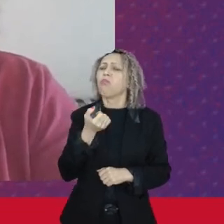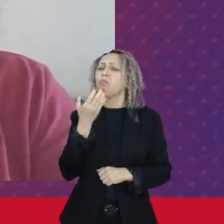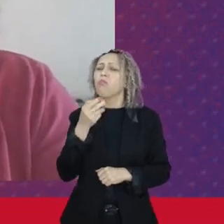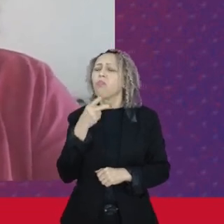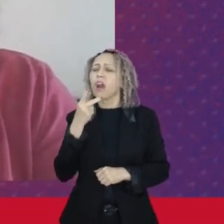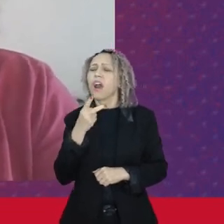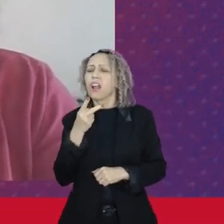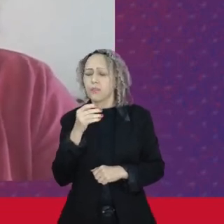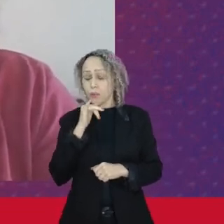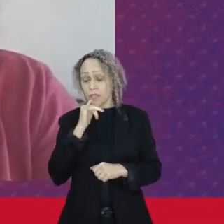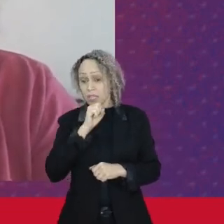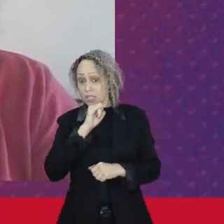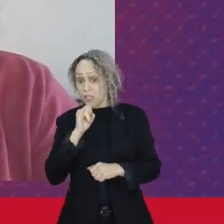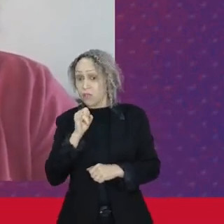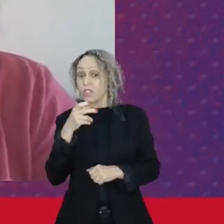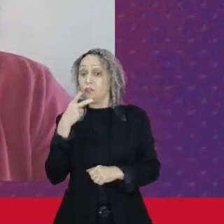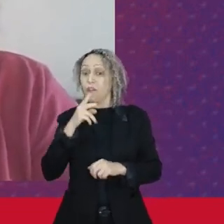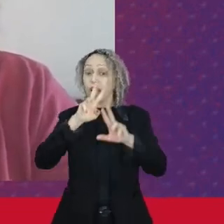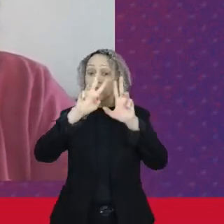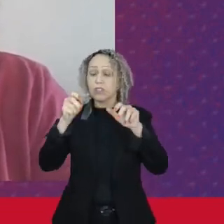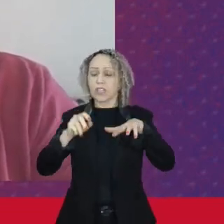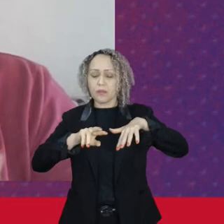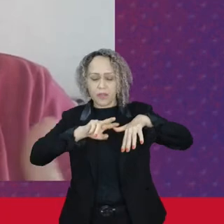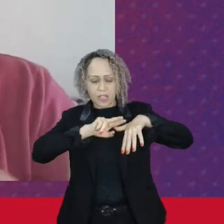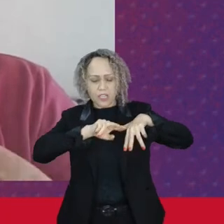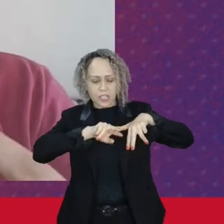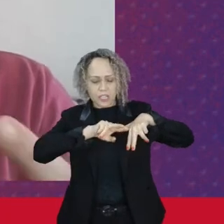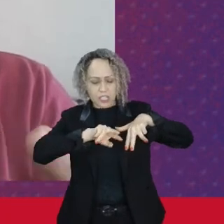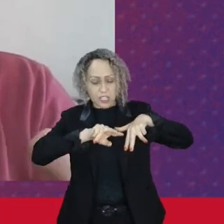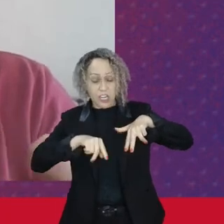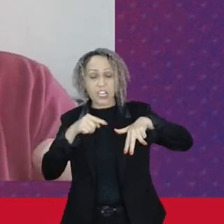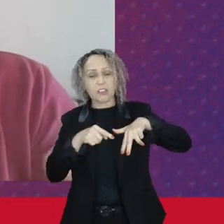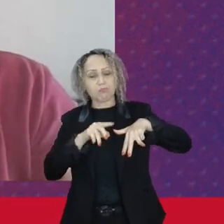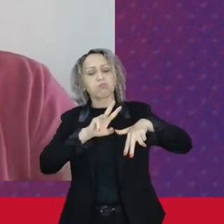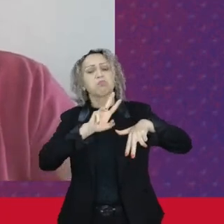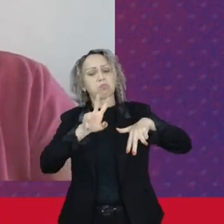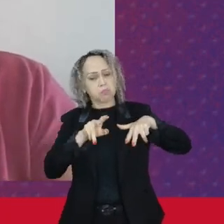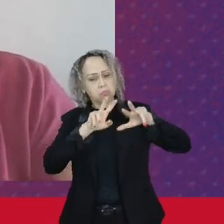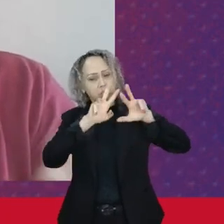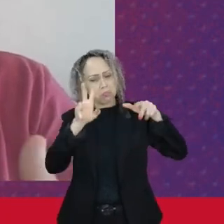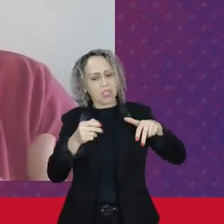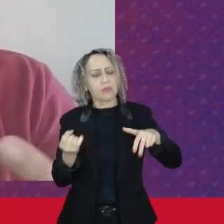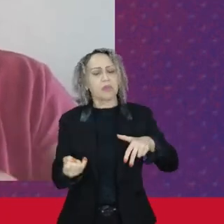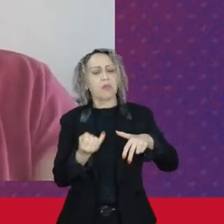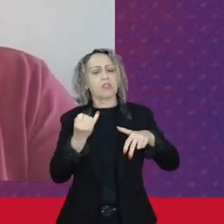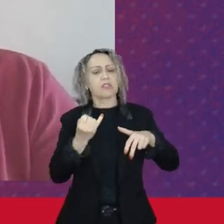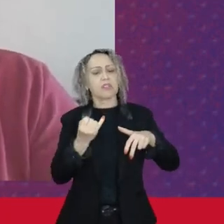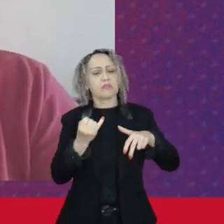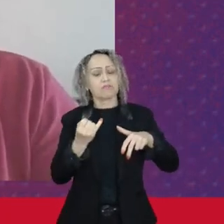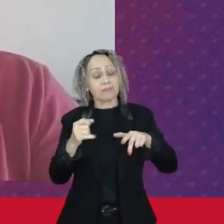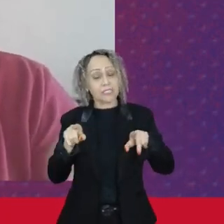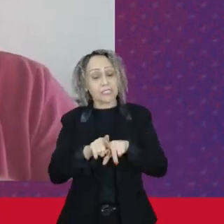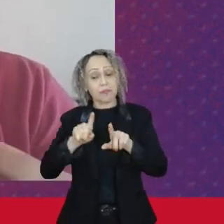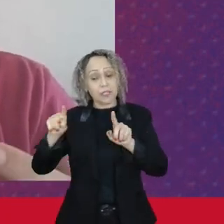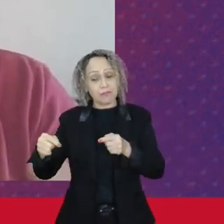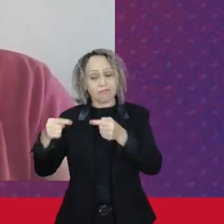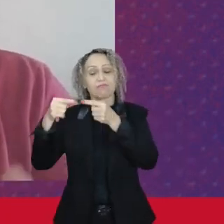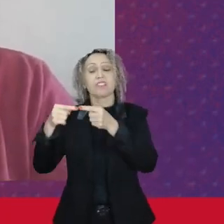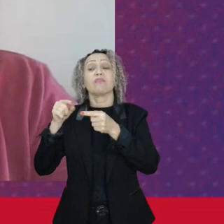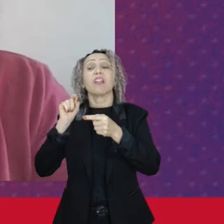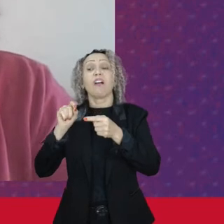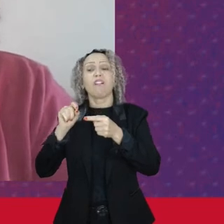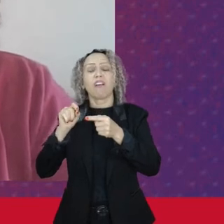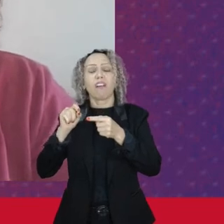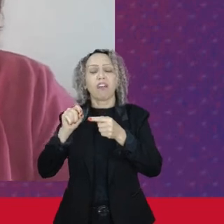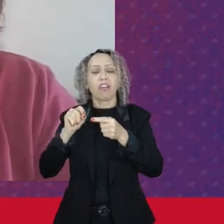que falar de outros recortes, como a questão da classe social,